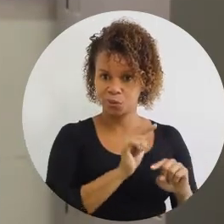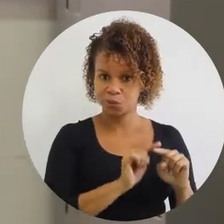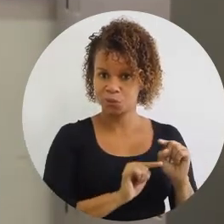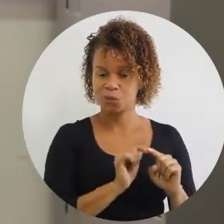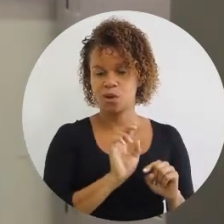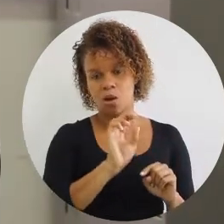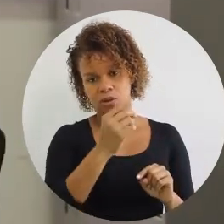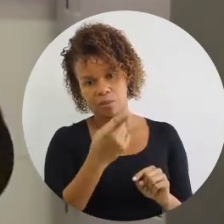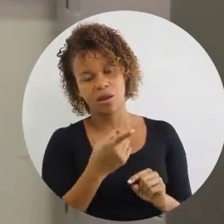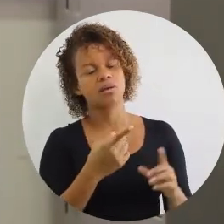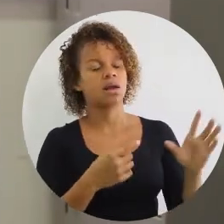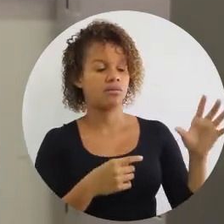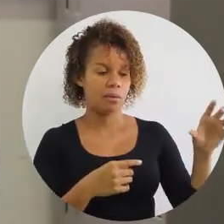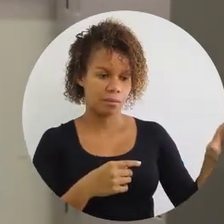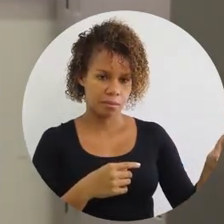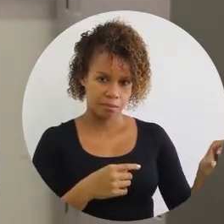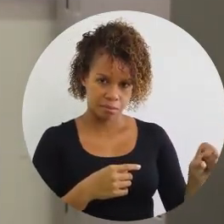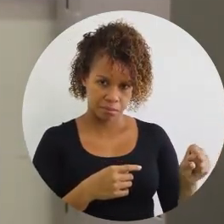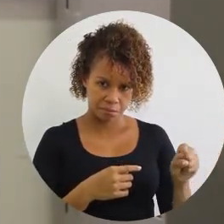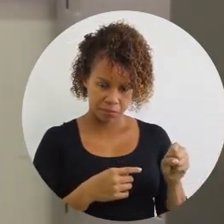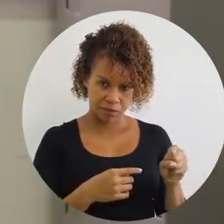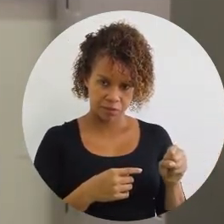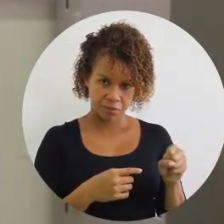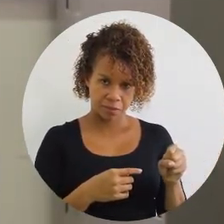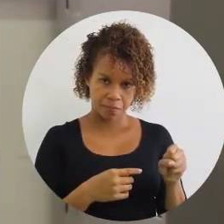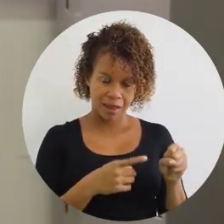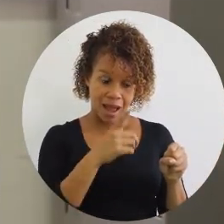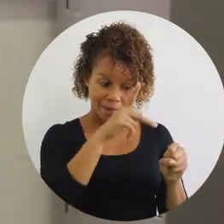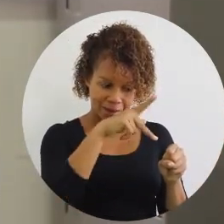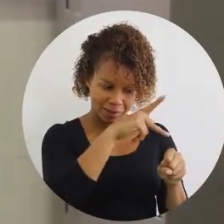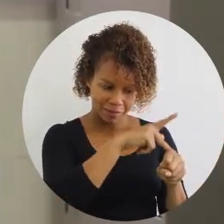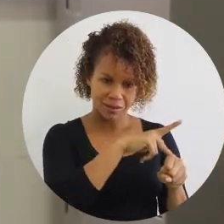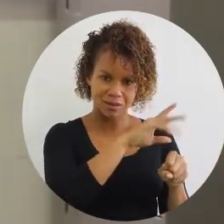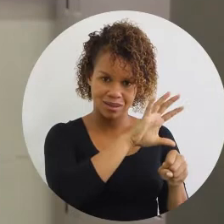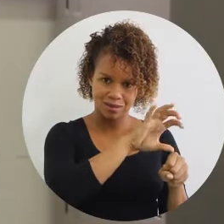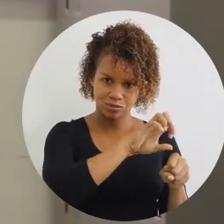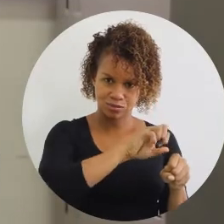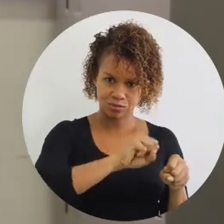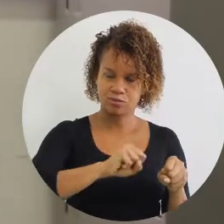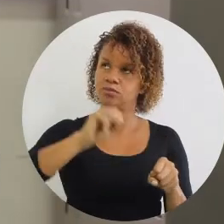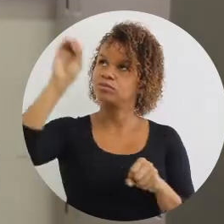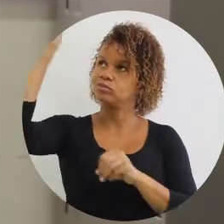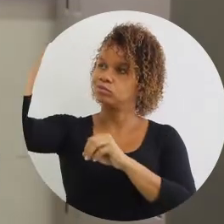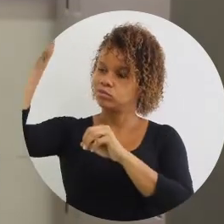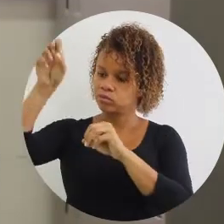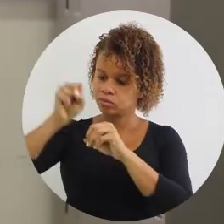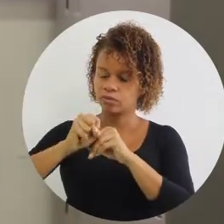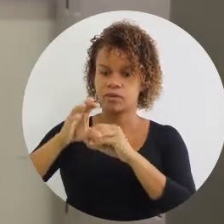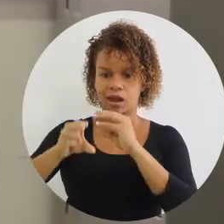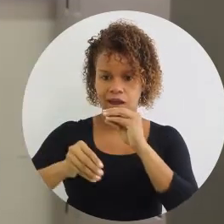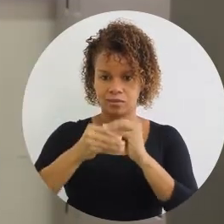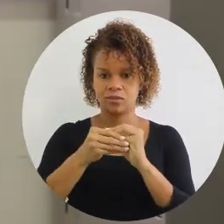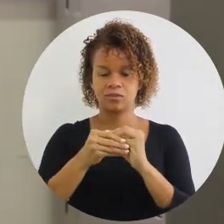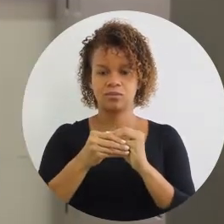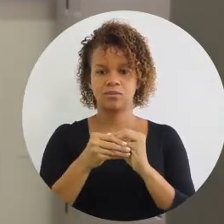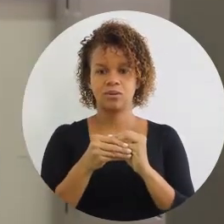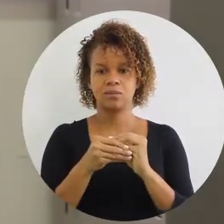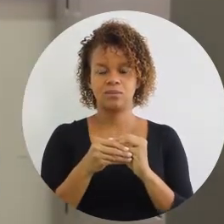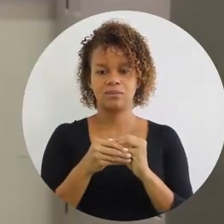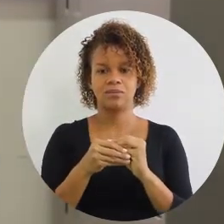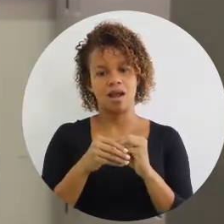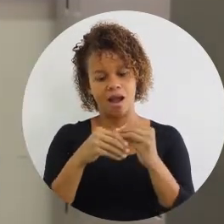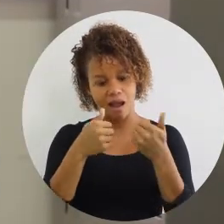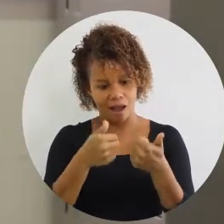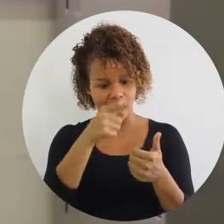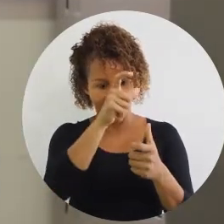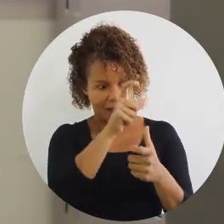outra peça, ele vai, importa essa outra peça, faz o procedimento, anexa, e aí sim,